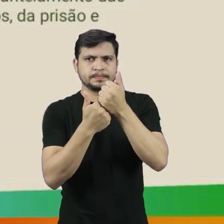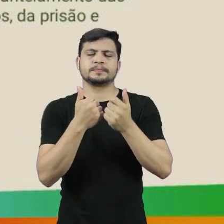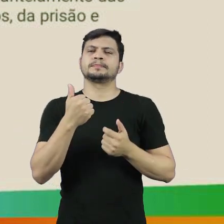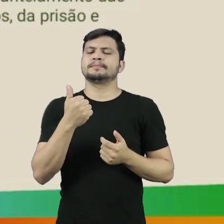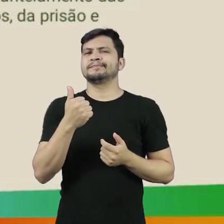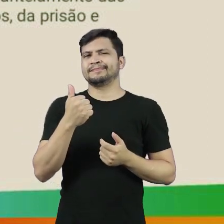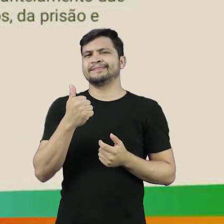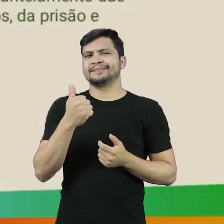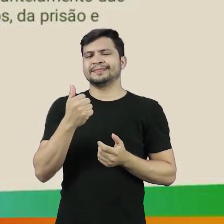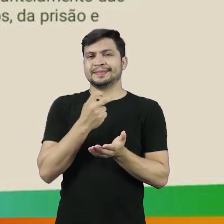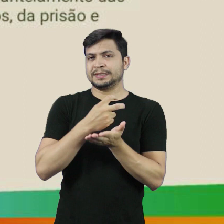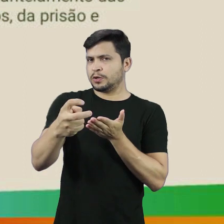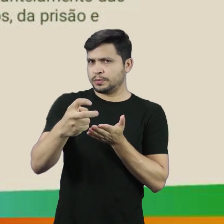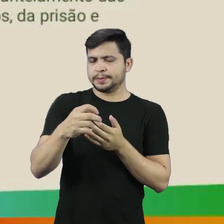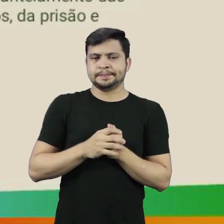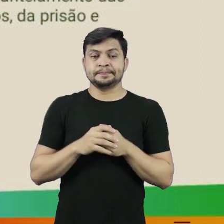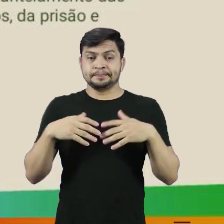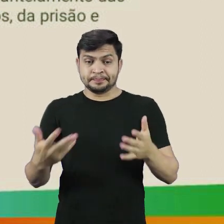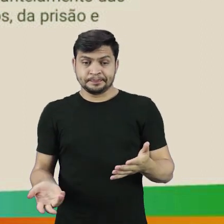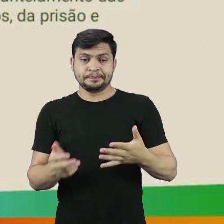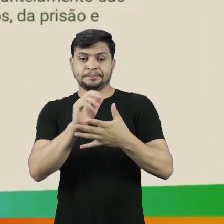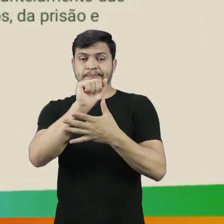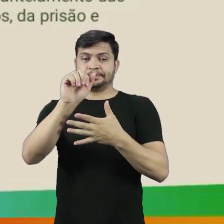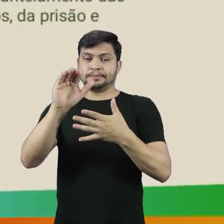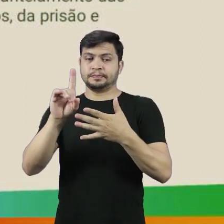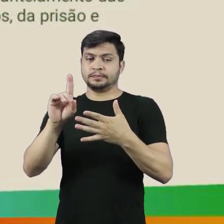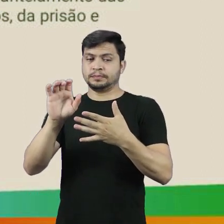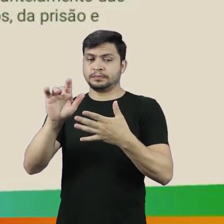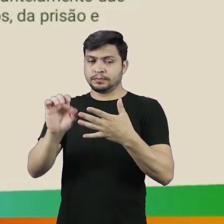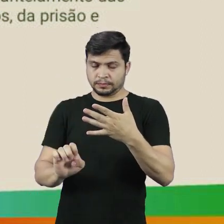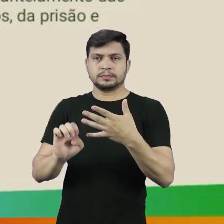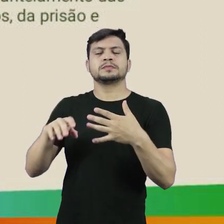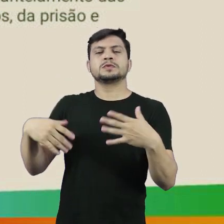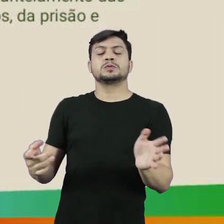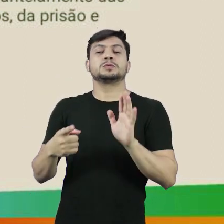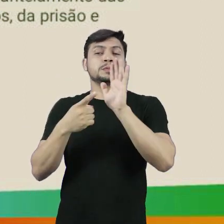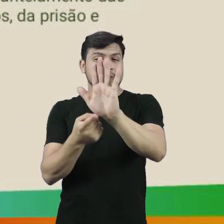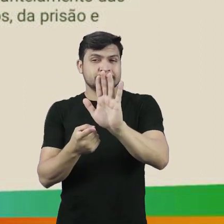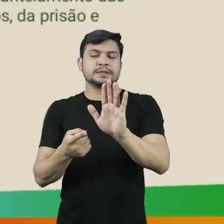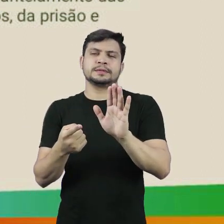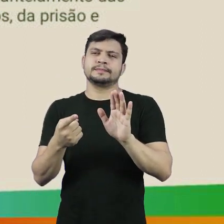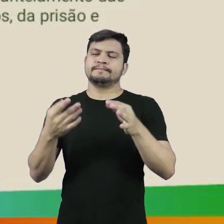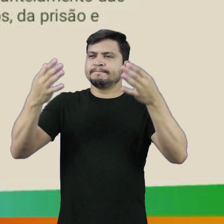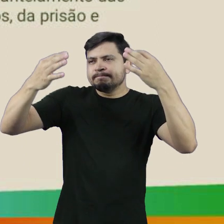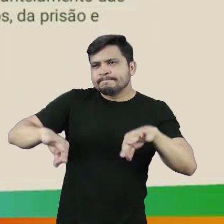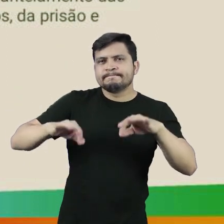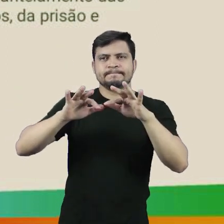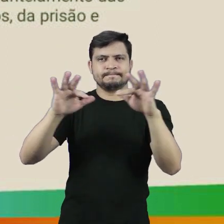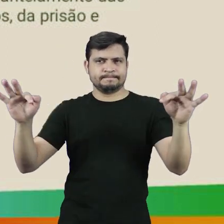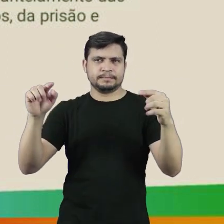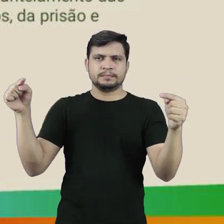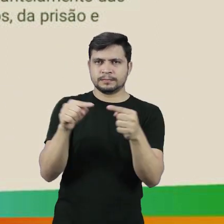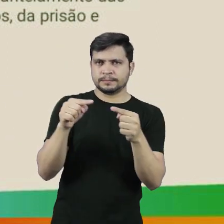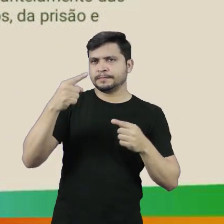alternativas abaixo, quais apresentam afirmativas que expressam corretamente esta ideia? Nós temos uma questão